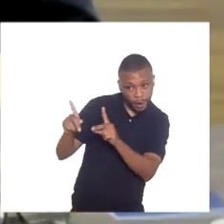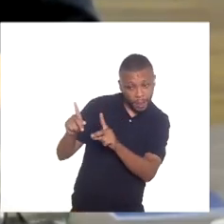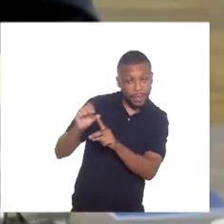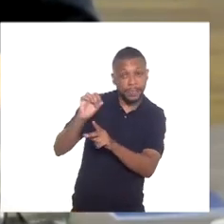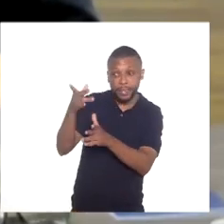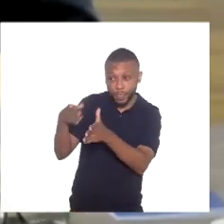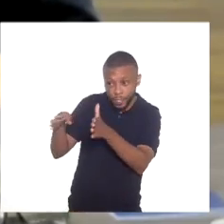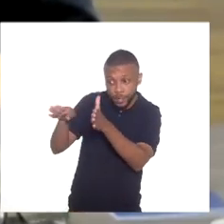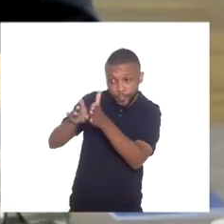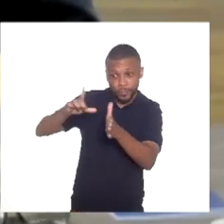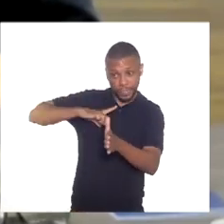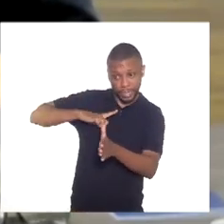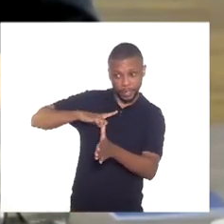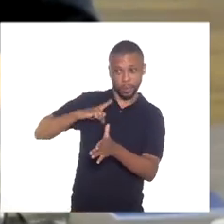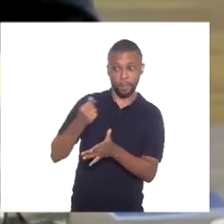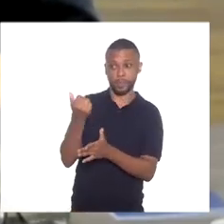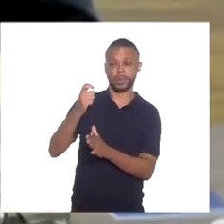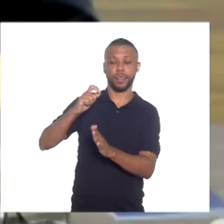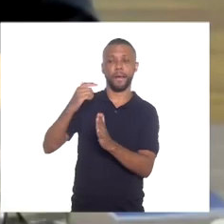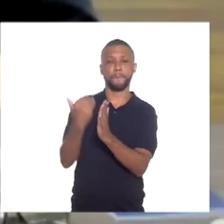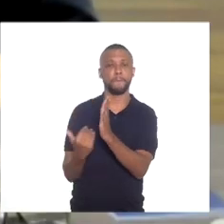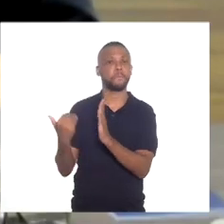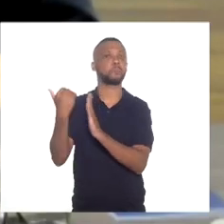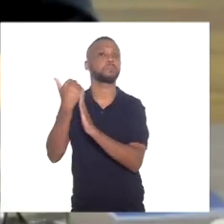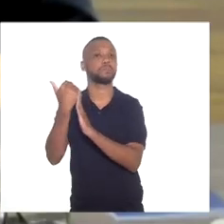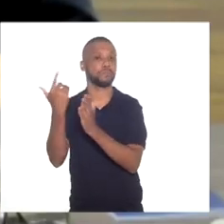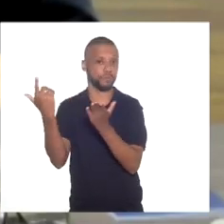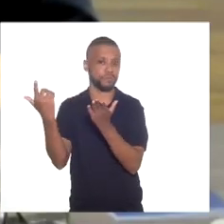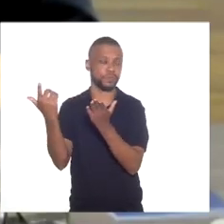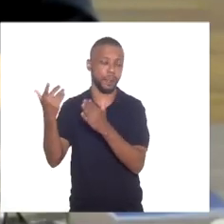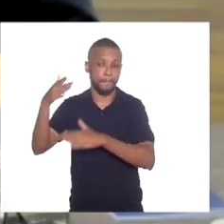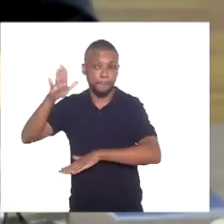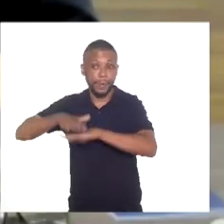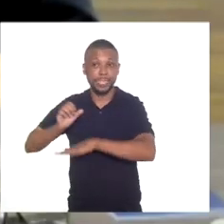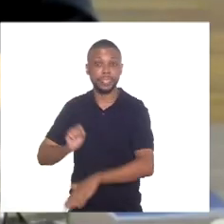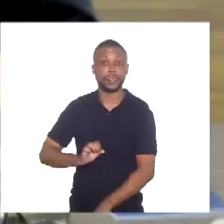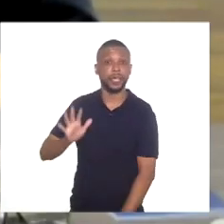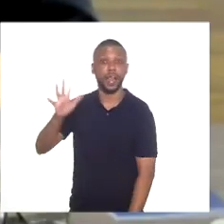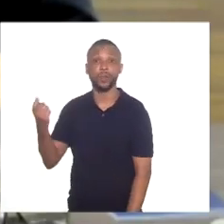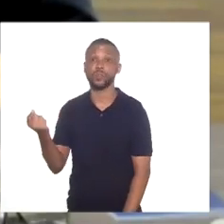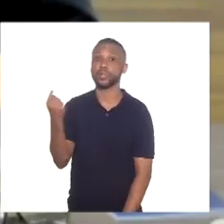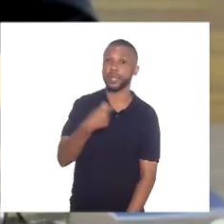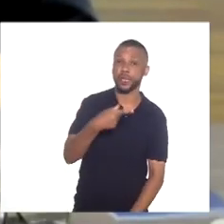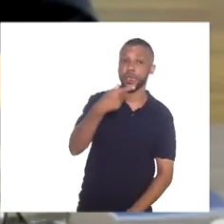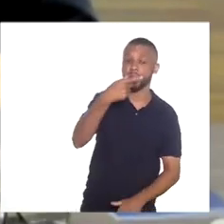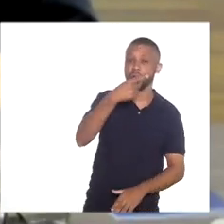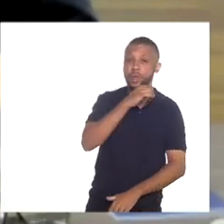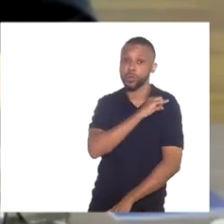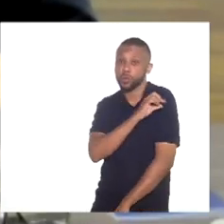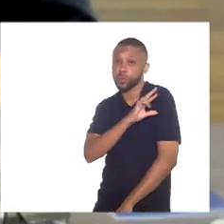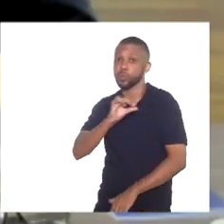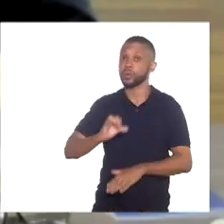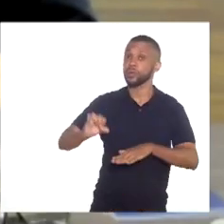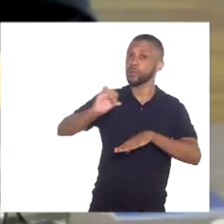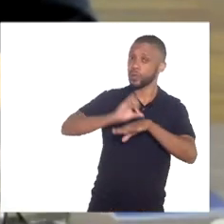do que vendido pela distribuidora, maior do que aqui na capital, por conta...